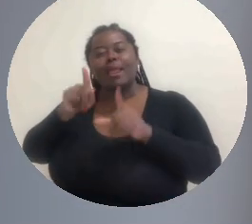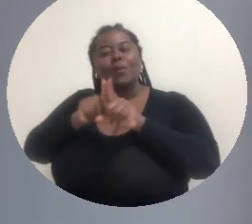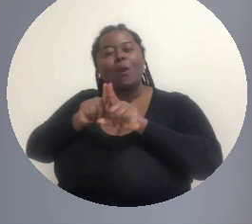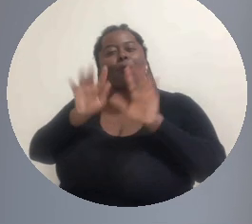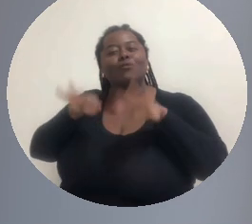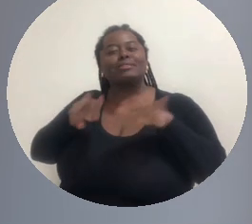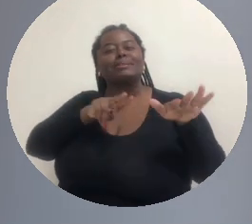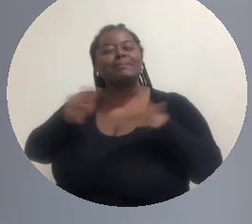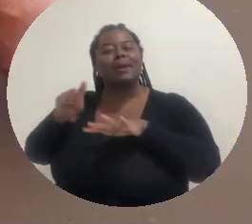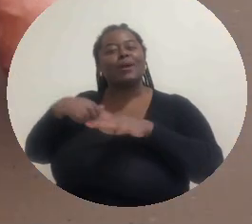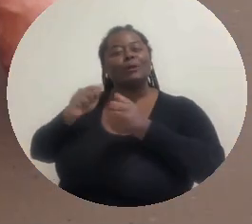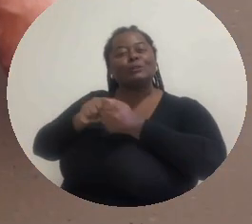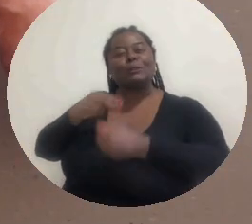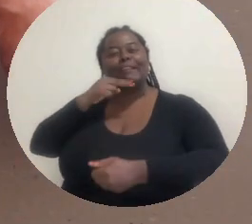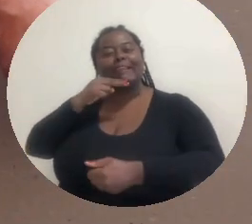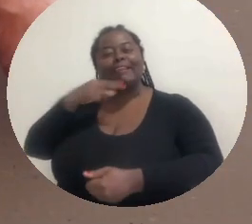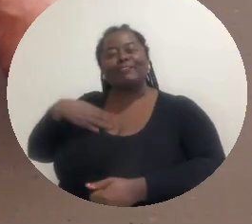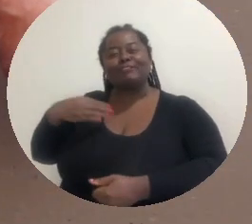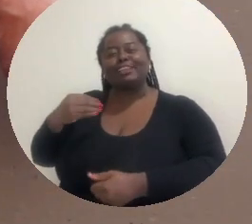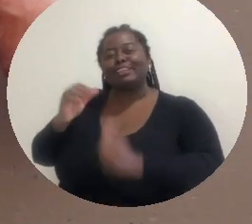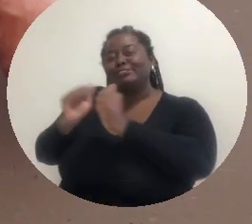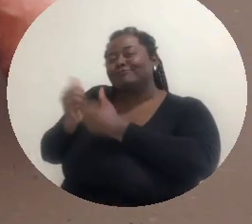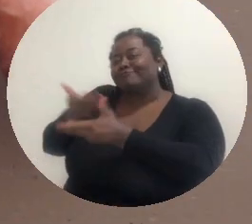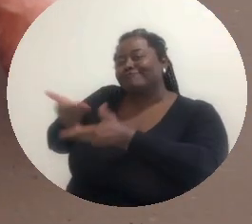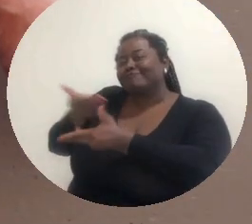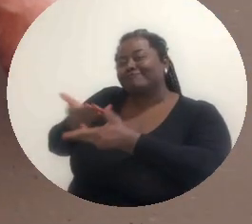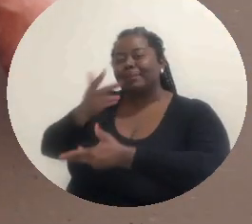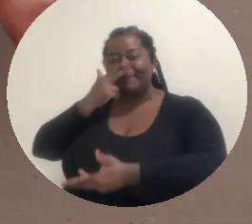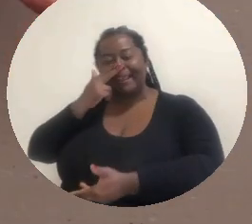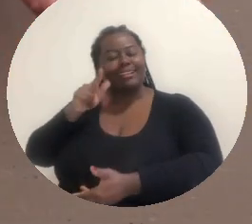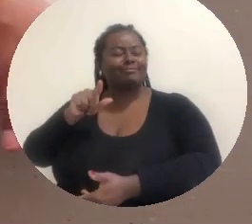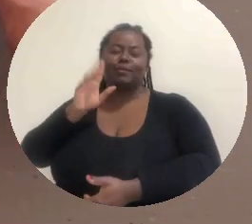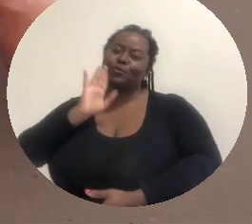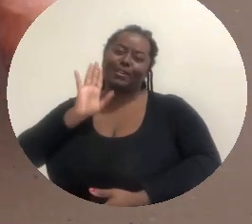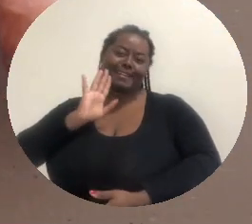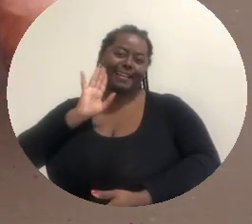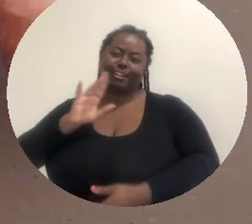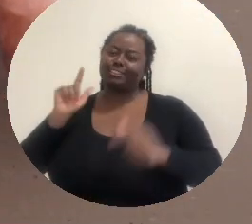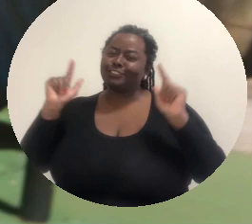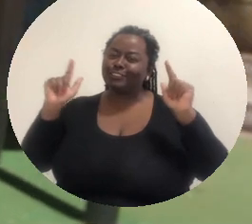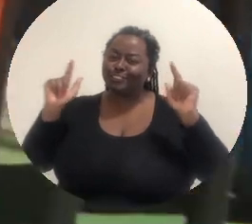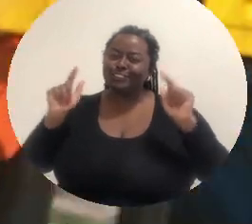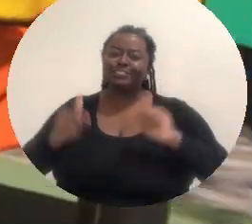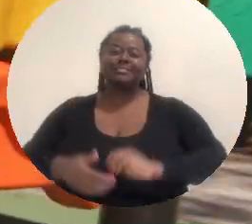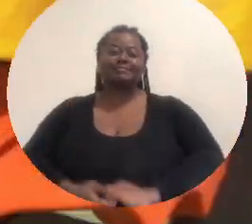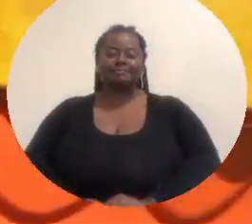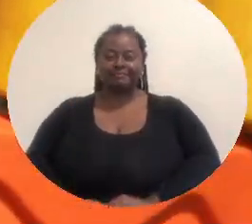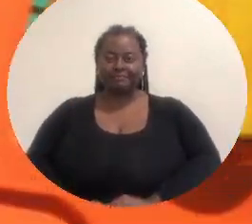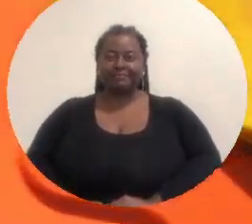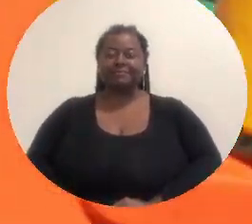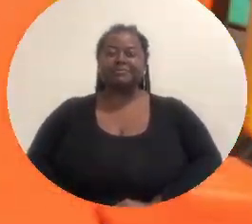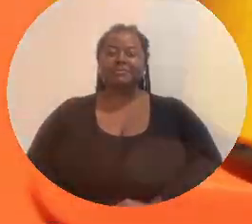eu no meio dos meus netos, dos meus filhos. Foi muito bacana mesmo, muito descontraído.